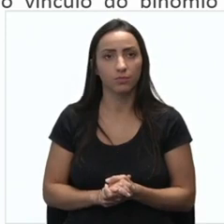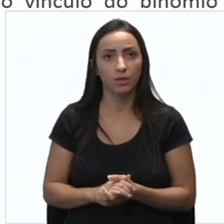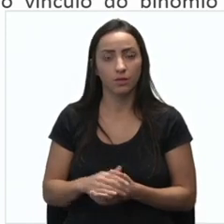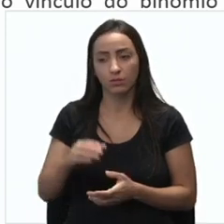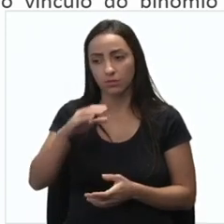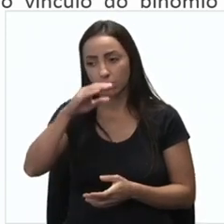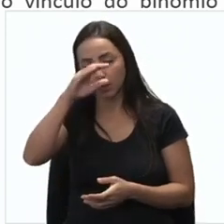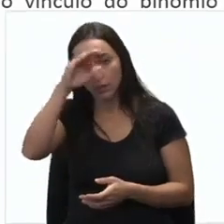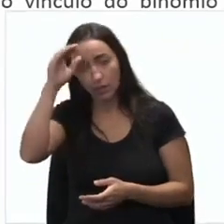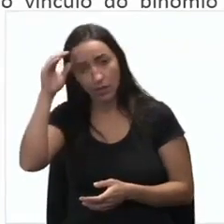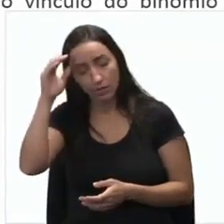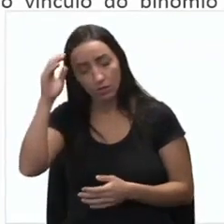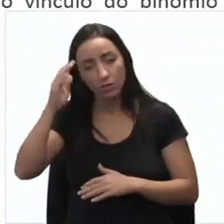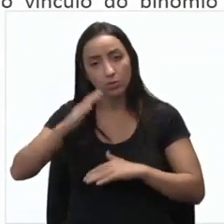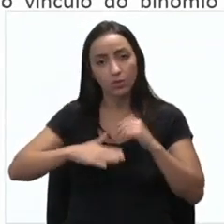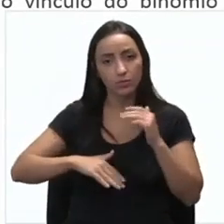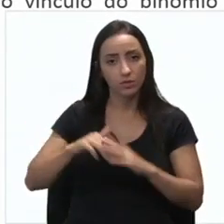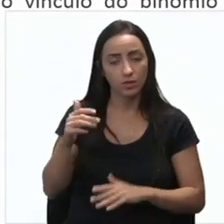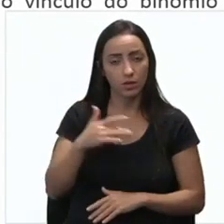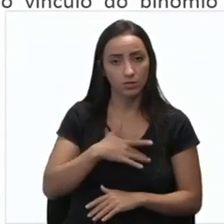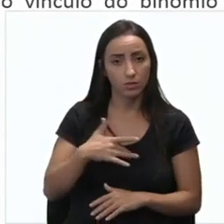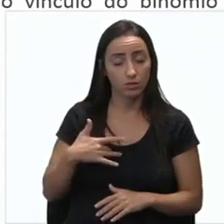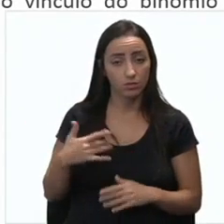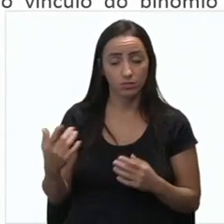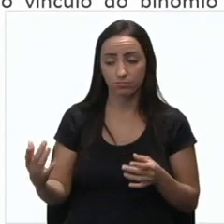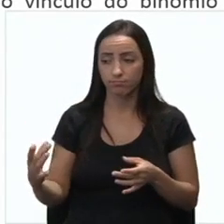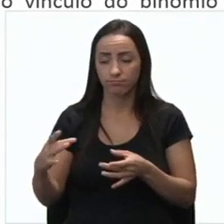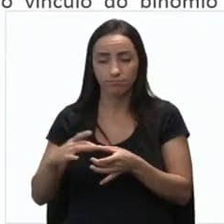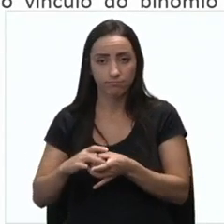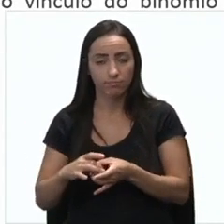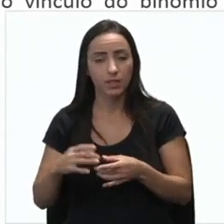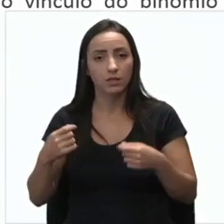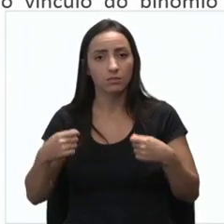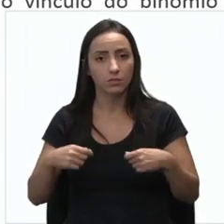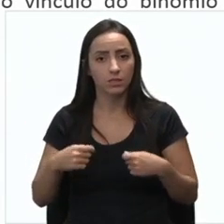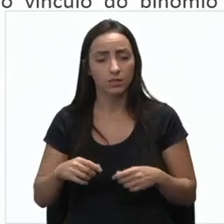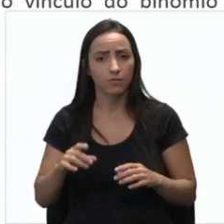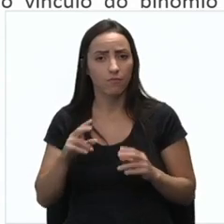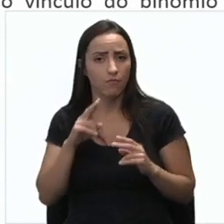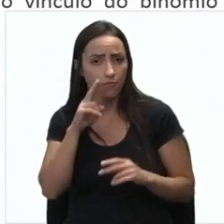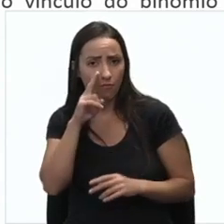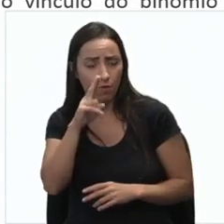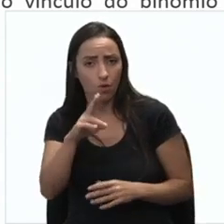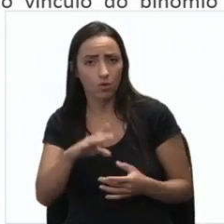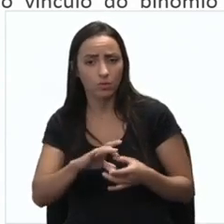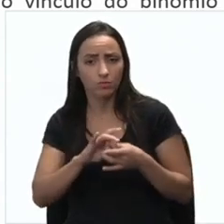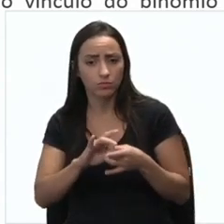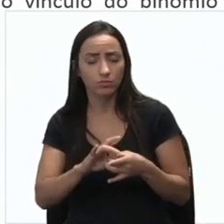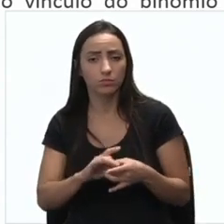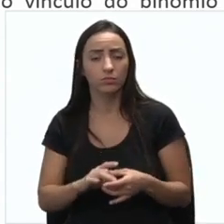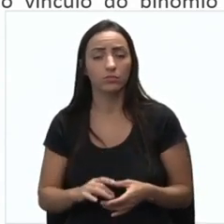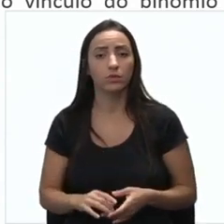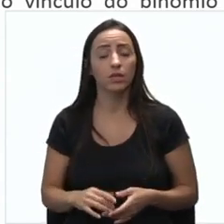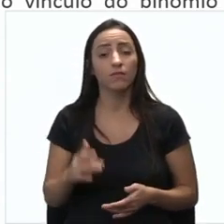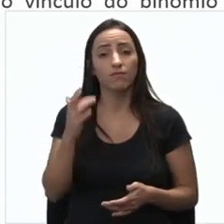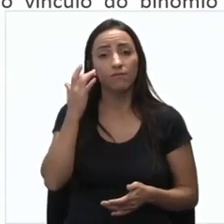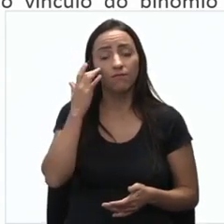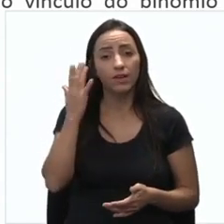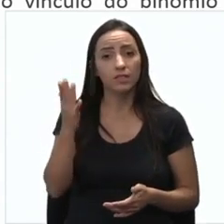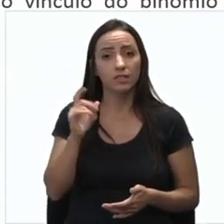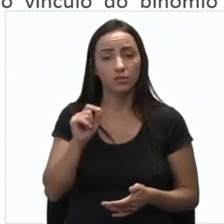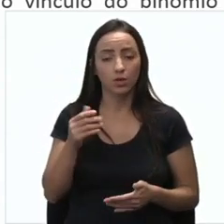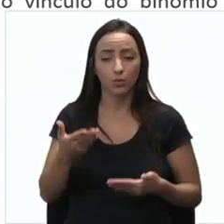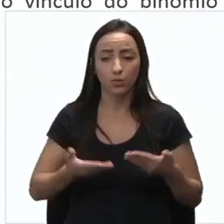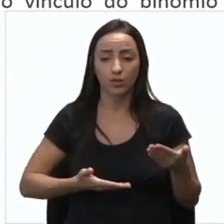usuário-serviço de saúde, certo? Então, esse vínculo, ele deve ser um vínculo forte, duradouro, que vai facilitar